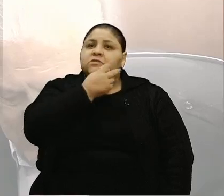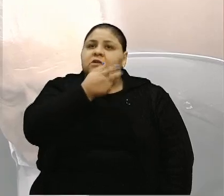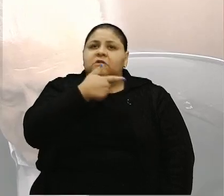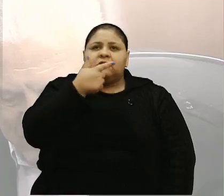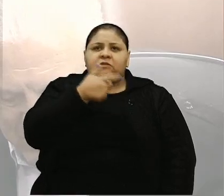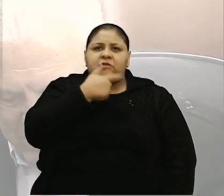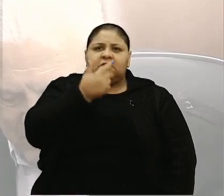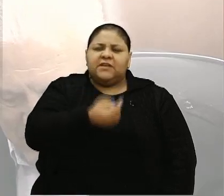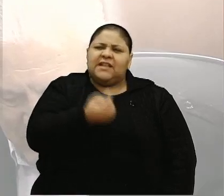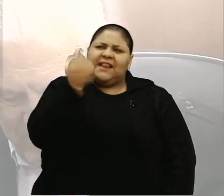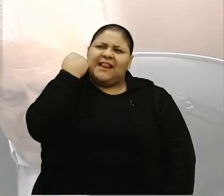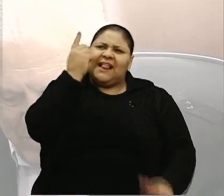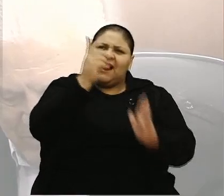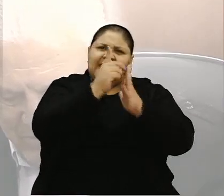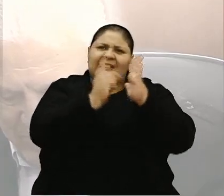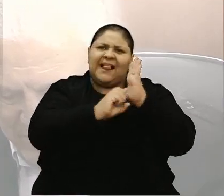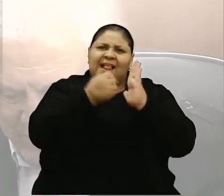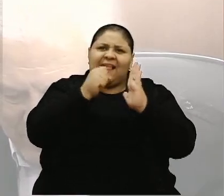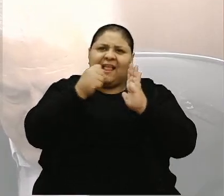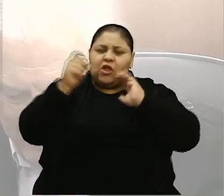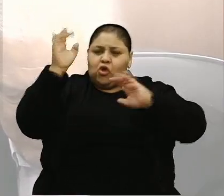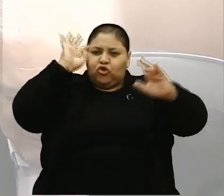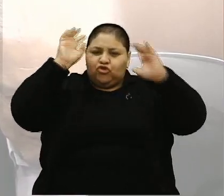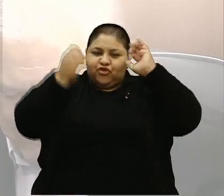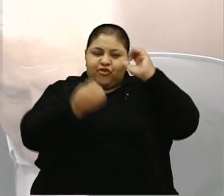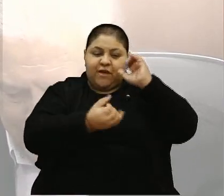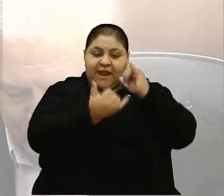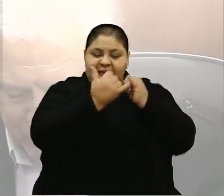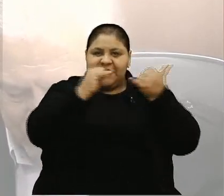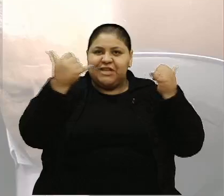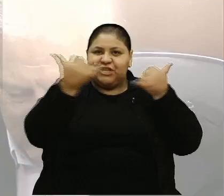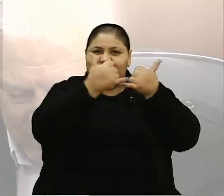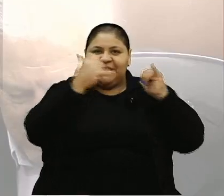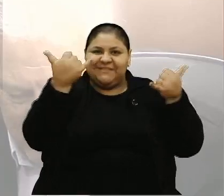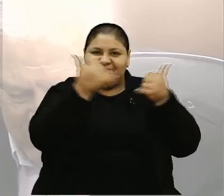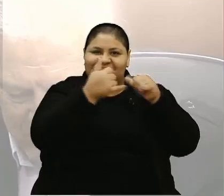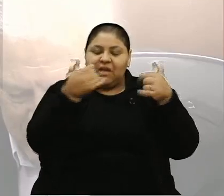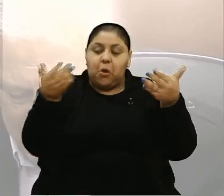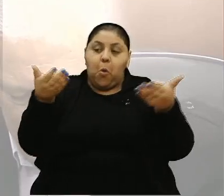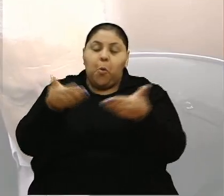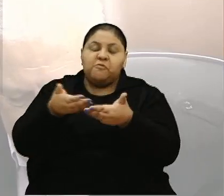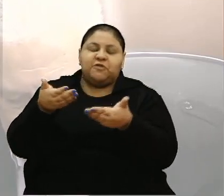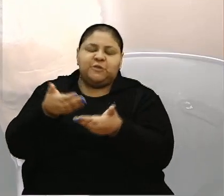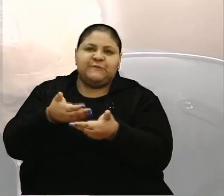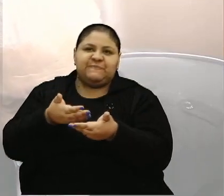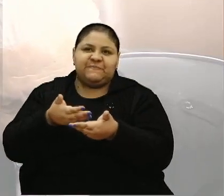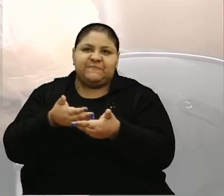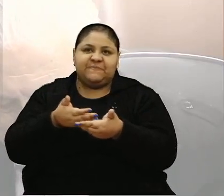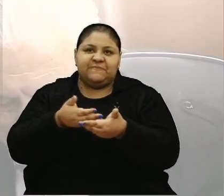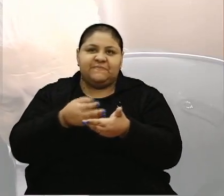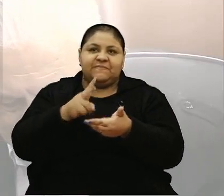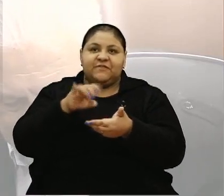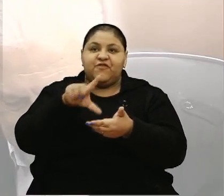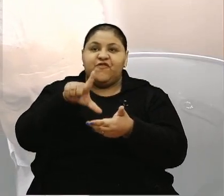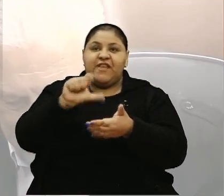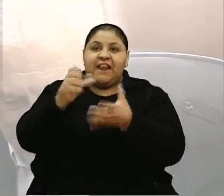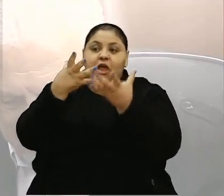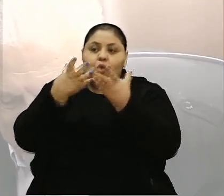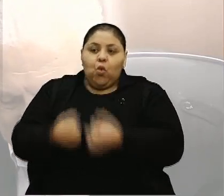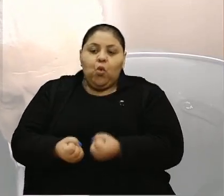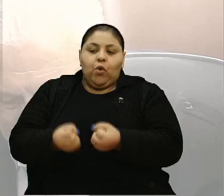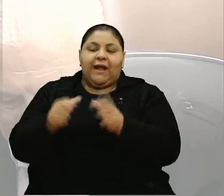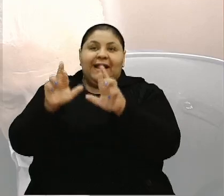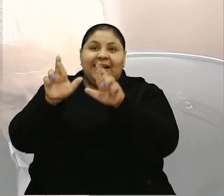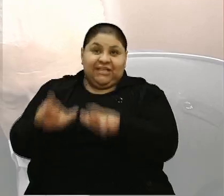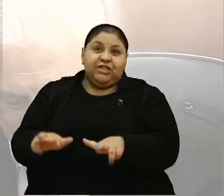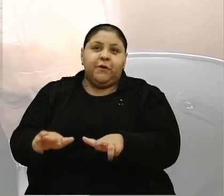lá na década de 80 o sonho era colocar energia elétrica. E hoje, né, Vila Seca, aquela região lá da